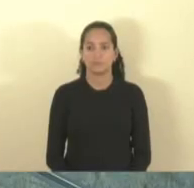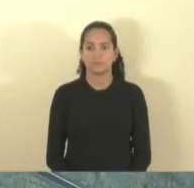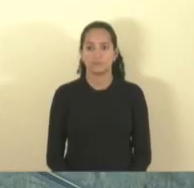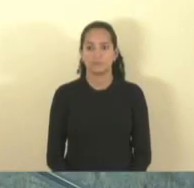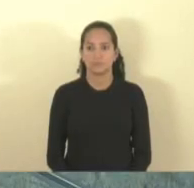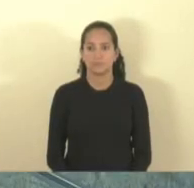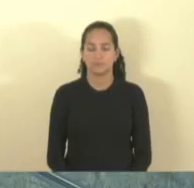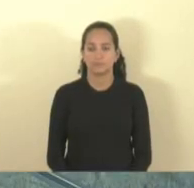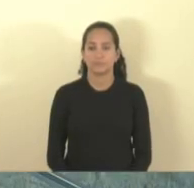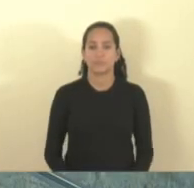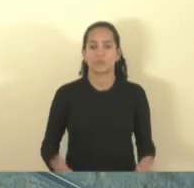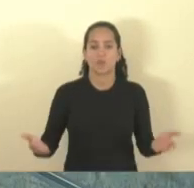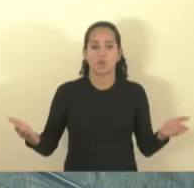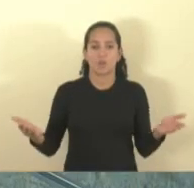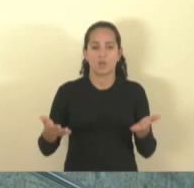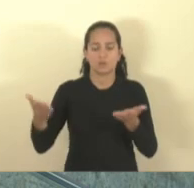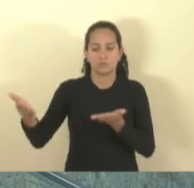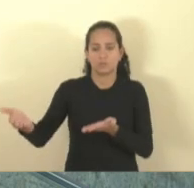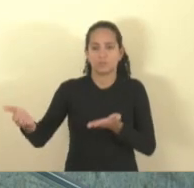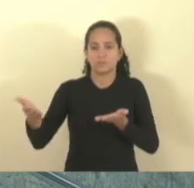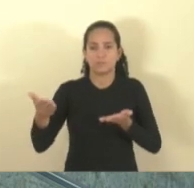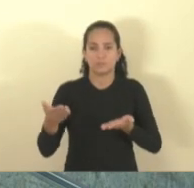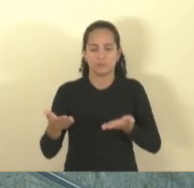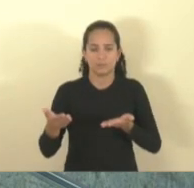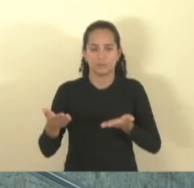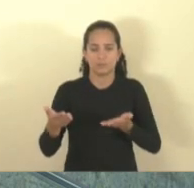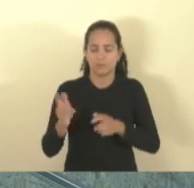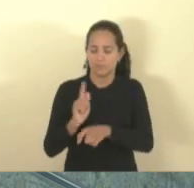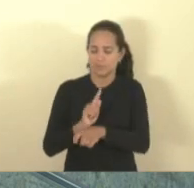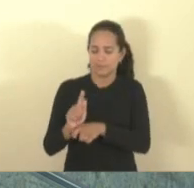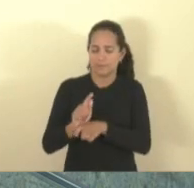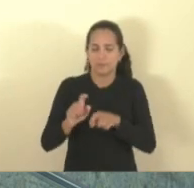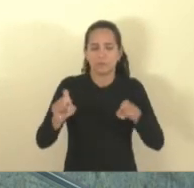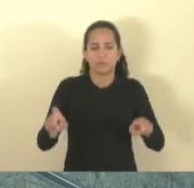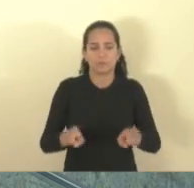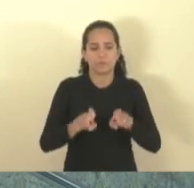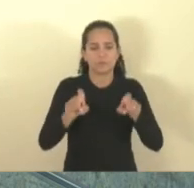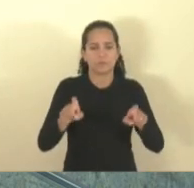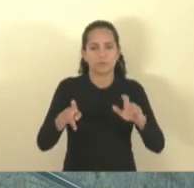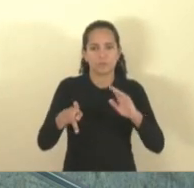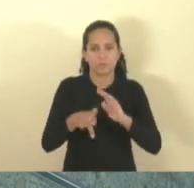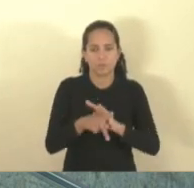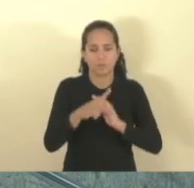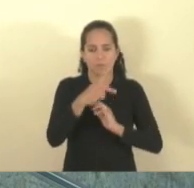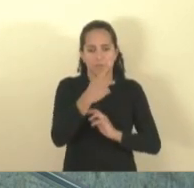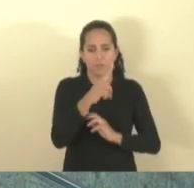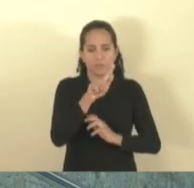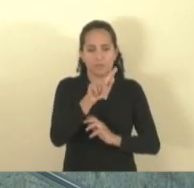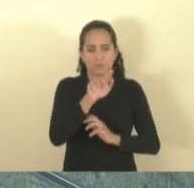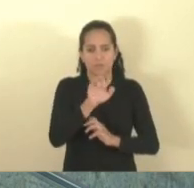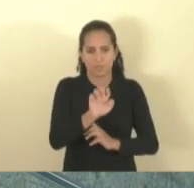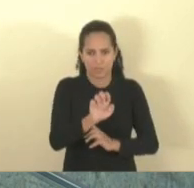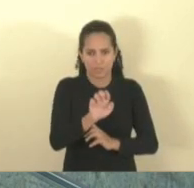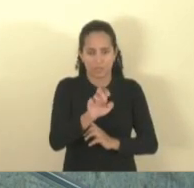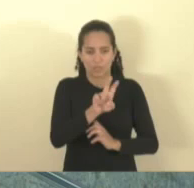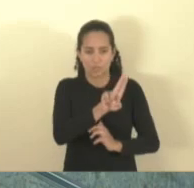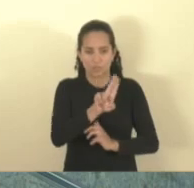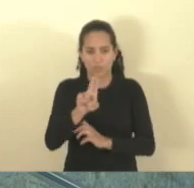Para o seu pronunciamento, é convidado o gerente de informática na PGE, Paulo Sérgio de